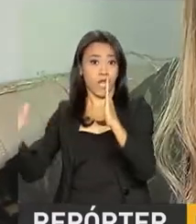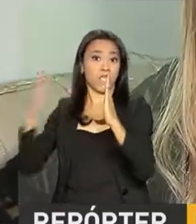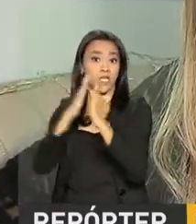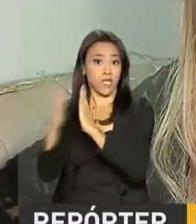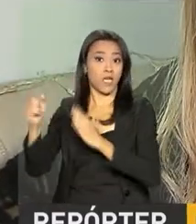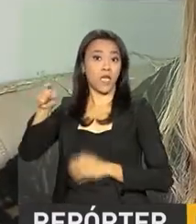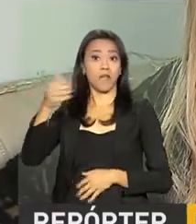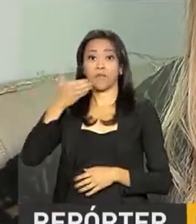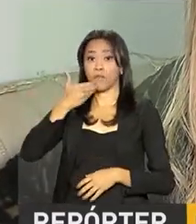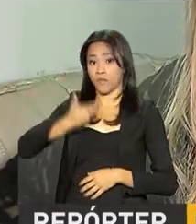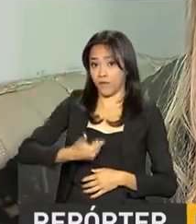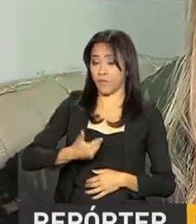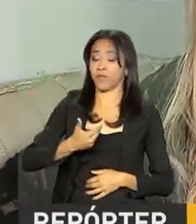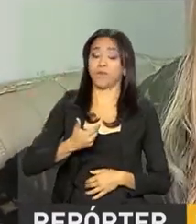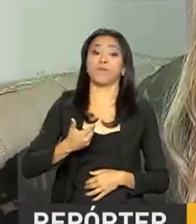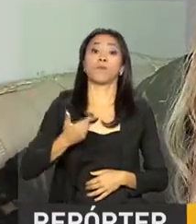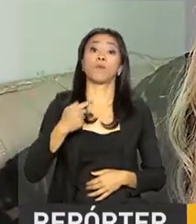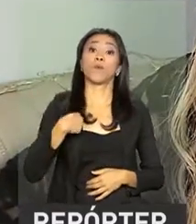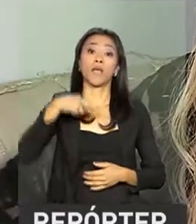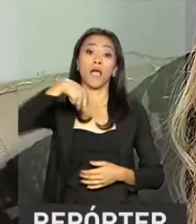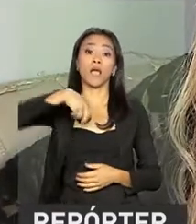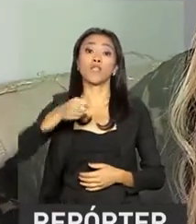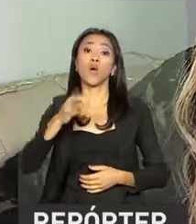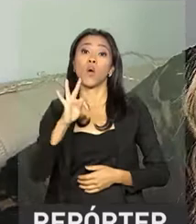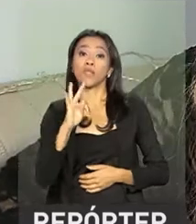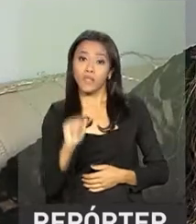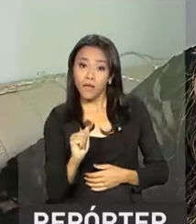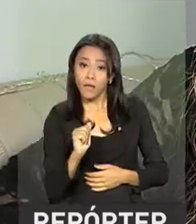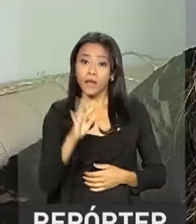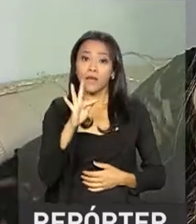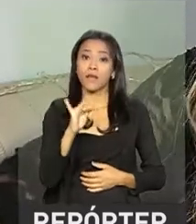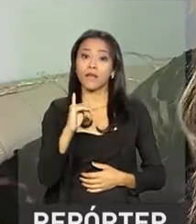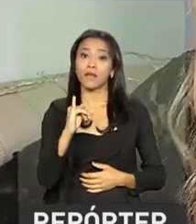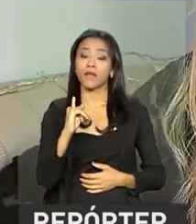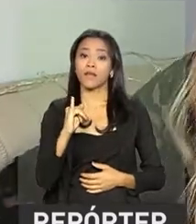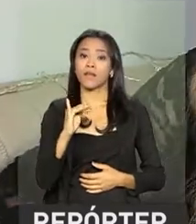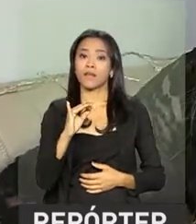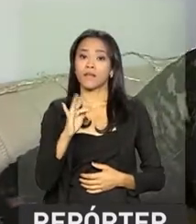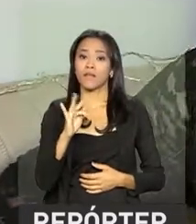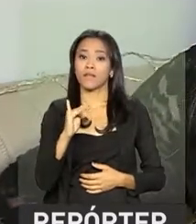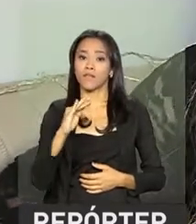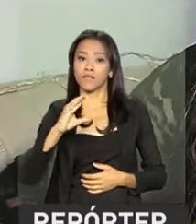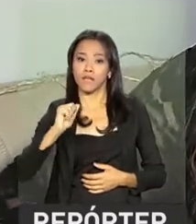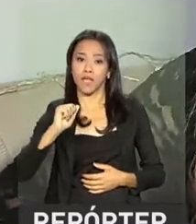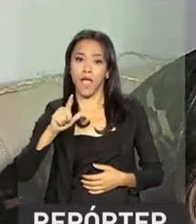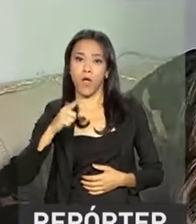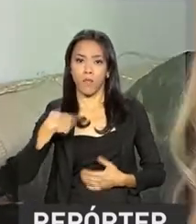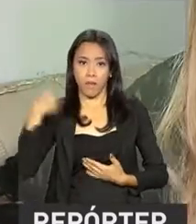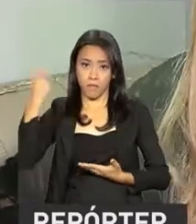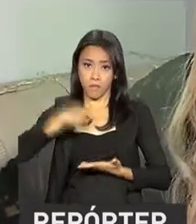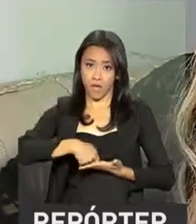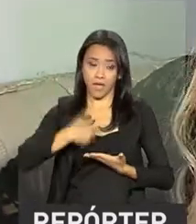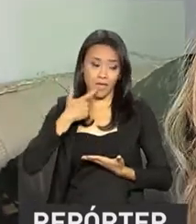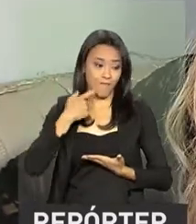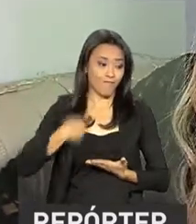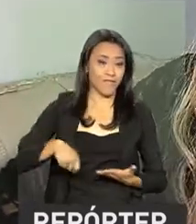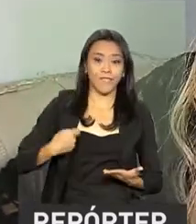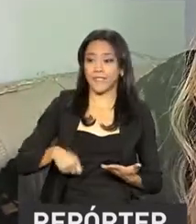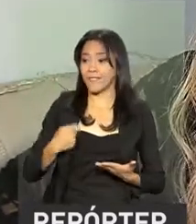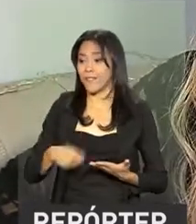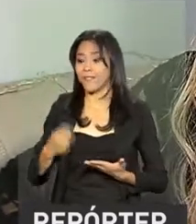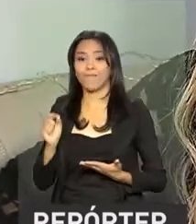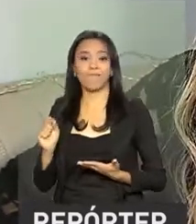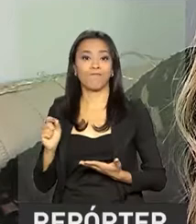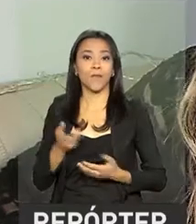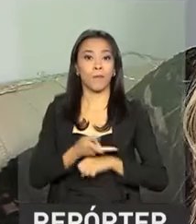exigiu essa a nota fiscal pra mim é para fazer o pagamento então eu tive que procurar